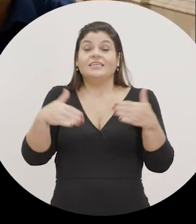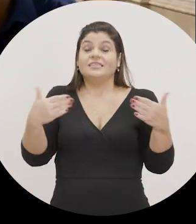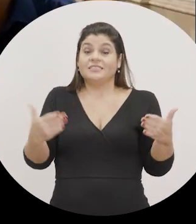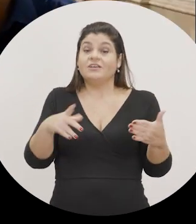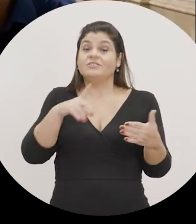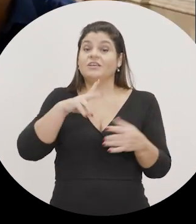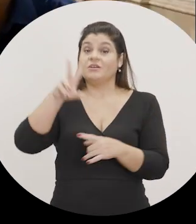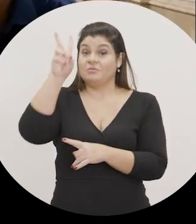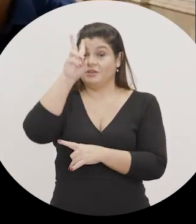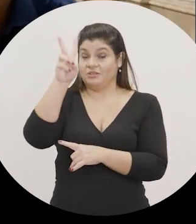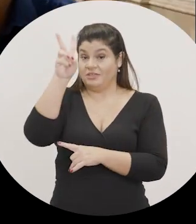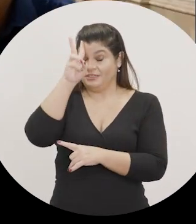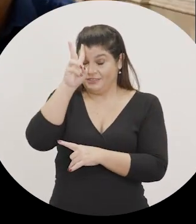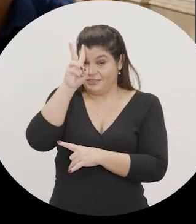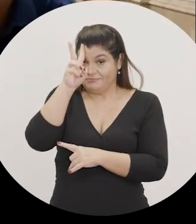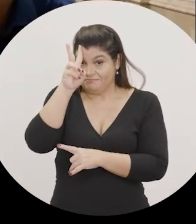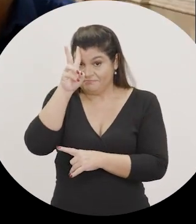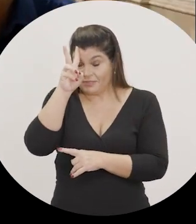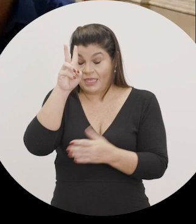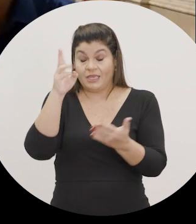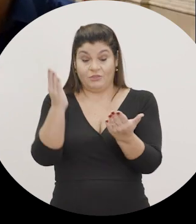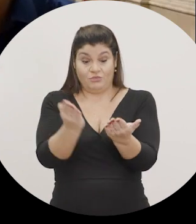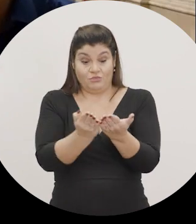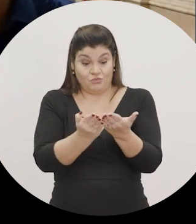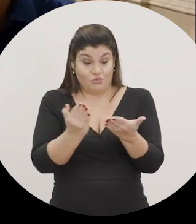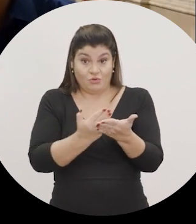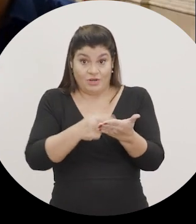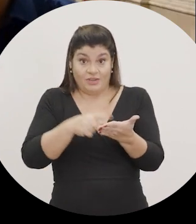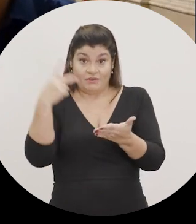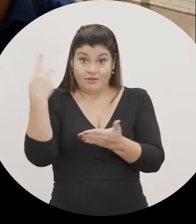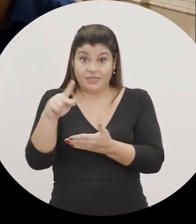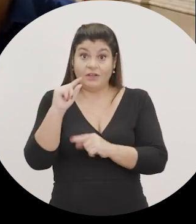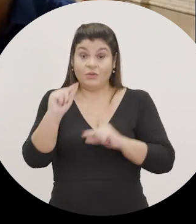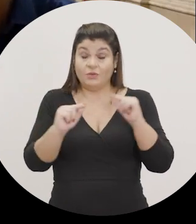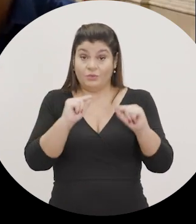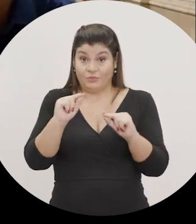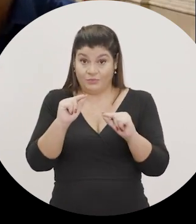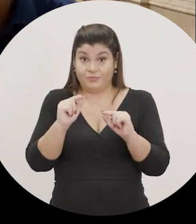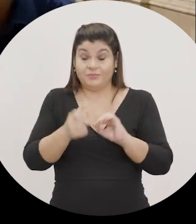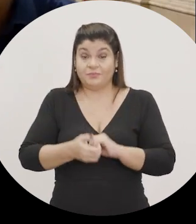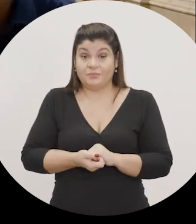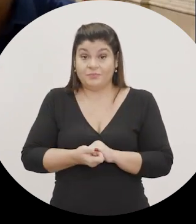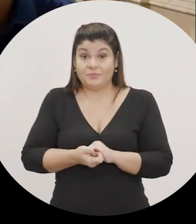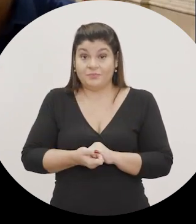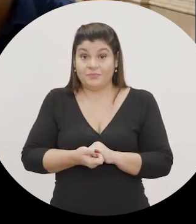E tem uma historinha que tem nesse livro do Ravel, que ele diz assim,